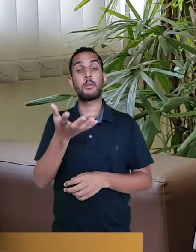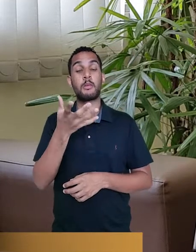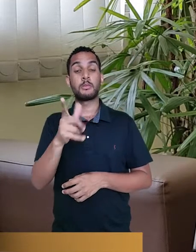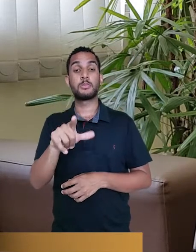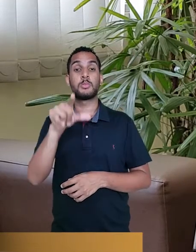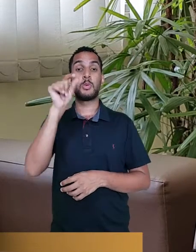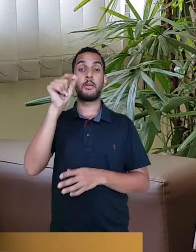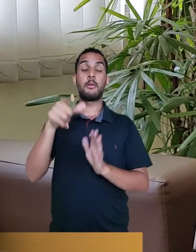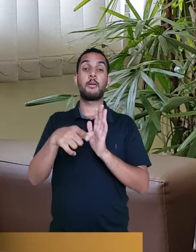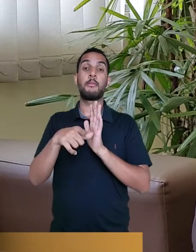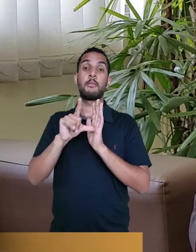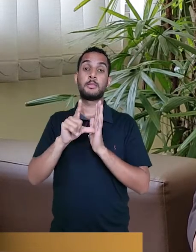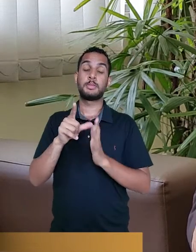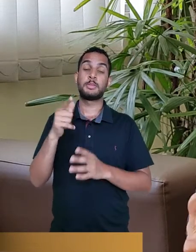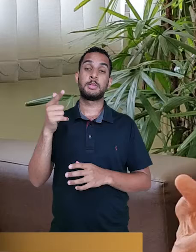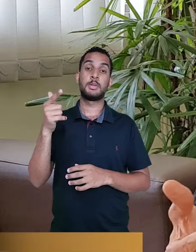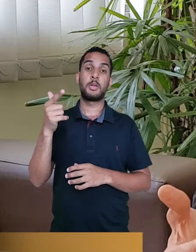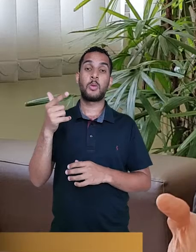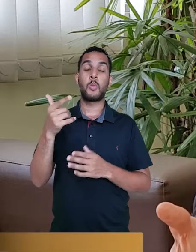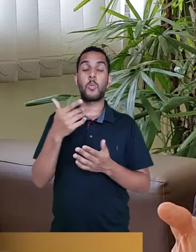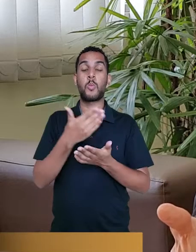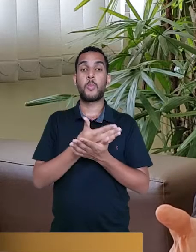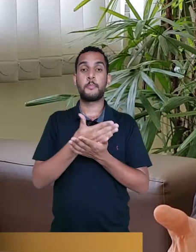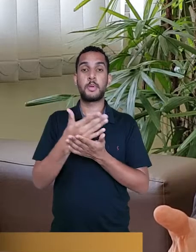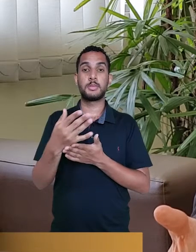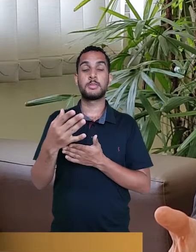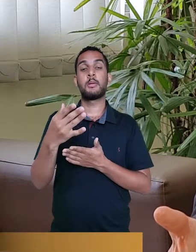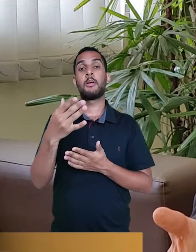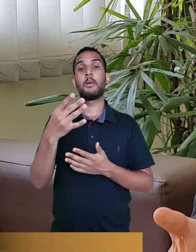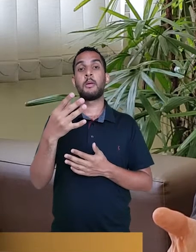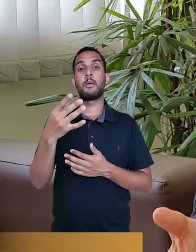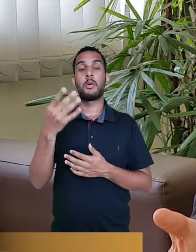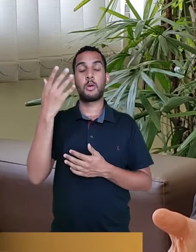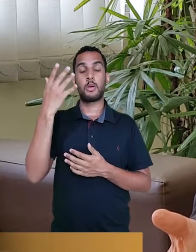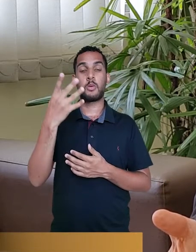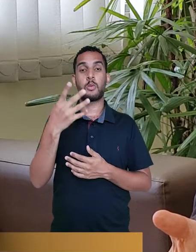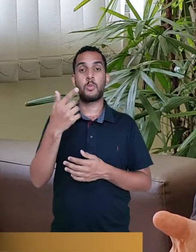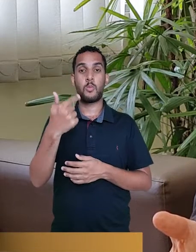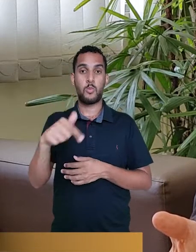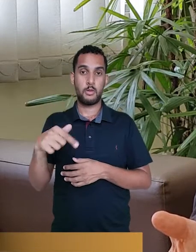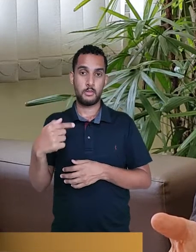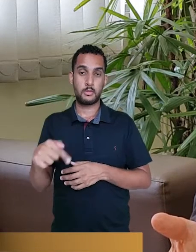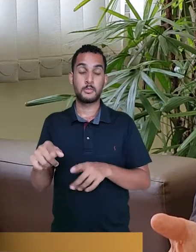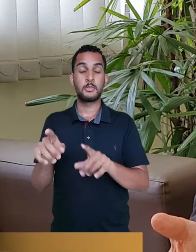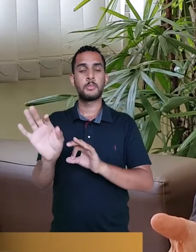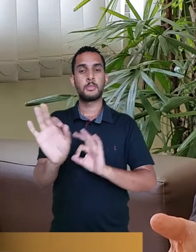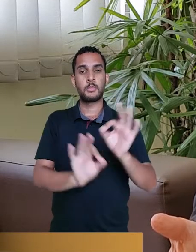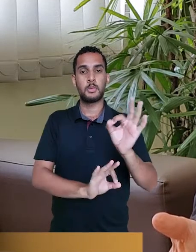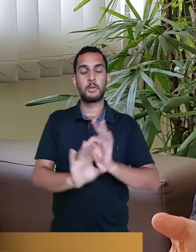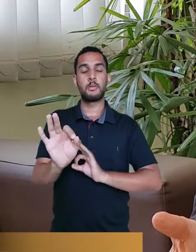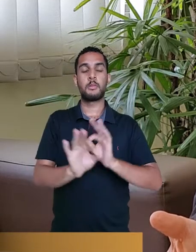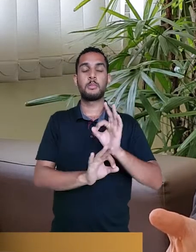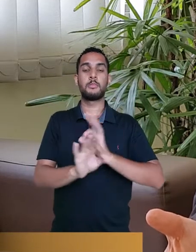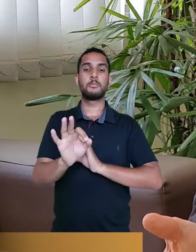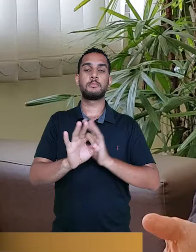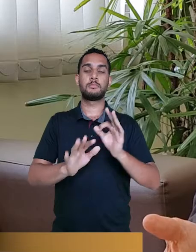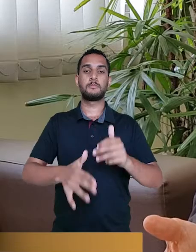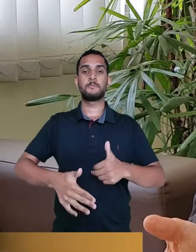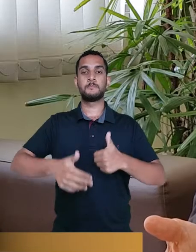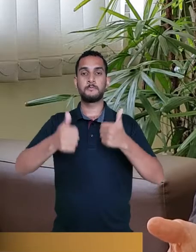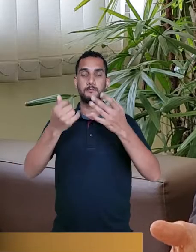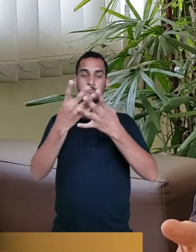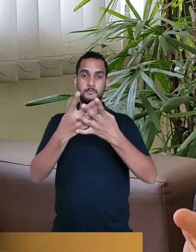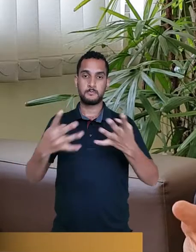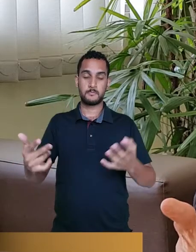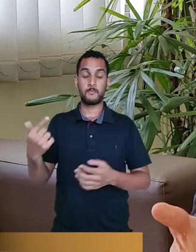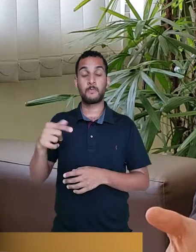fazer antes do começo da quaresma, para que a gente se prepare melhor para celebrar a